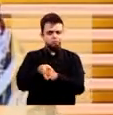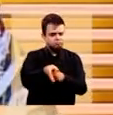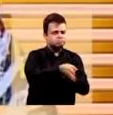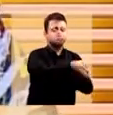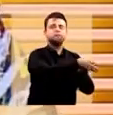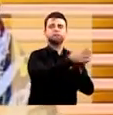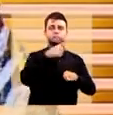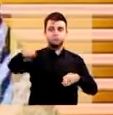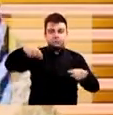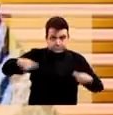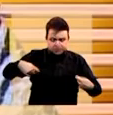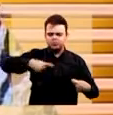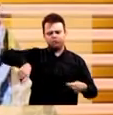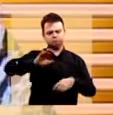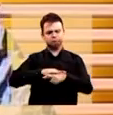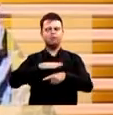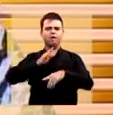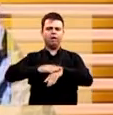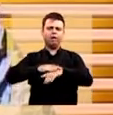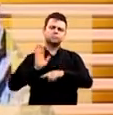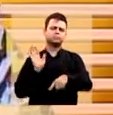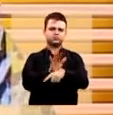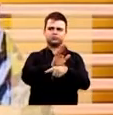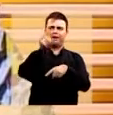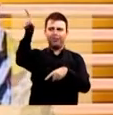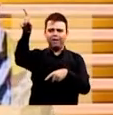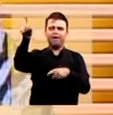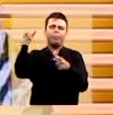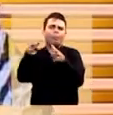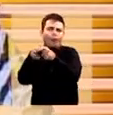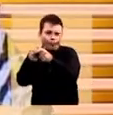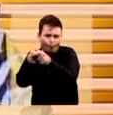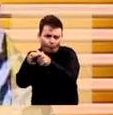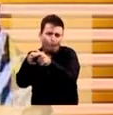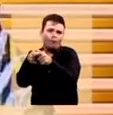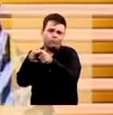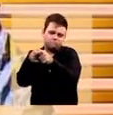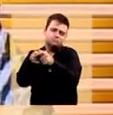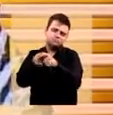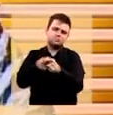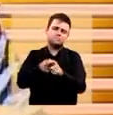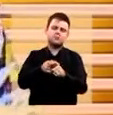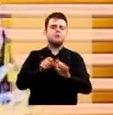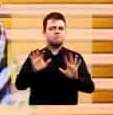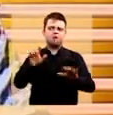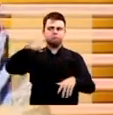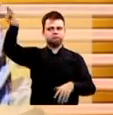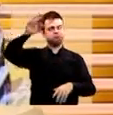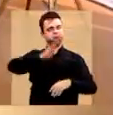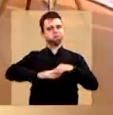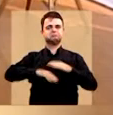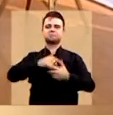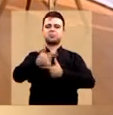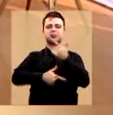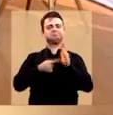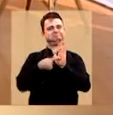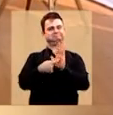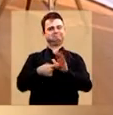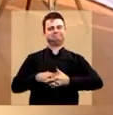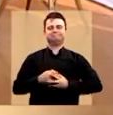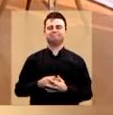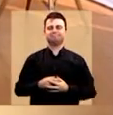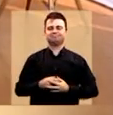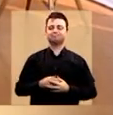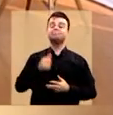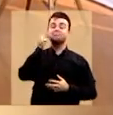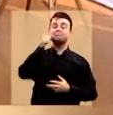precisar. Tá? A nossa estrutura é bem limitada, né? Bem limitada, mas estamos ali. Perfeito. Tati,